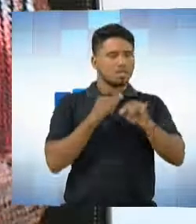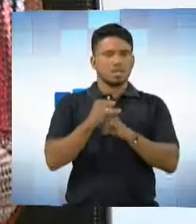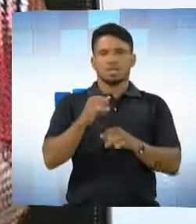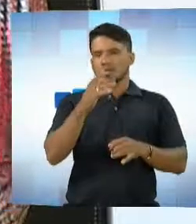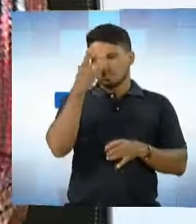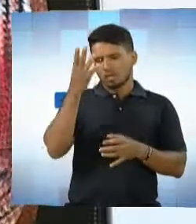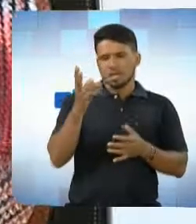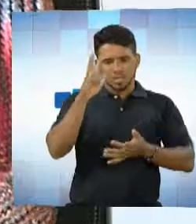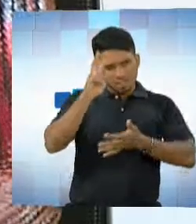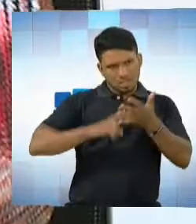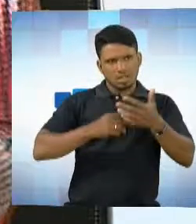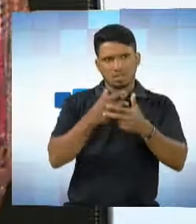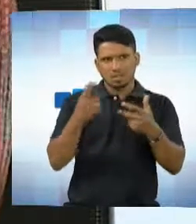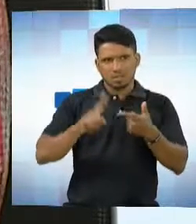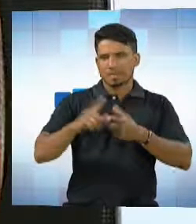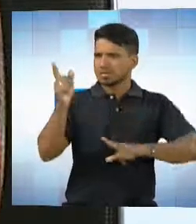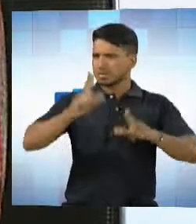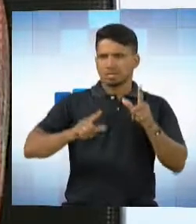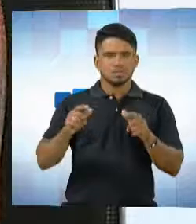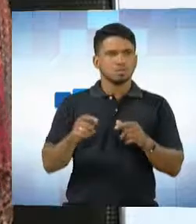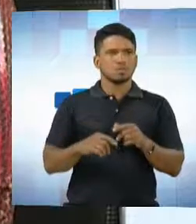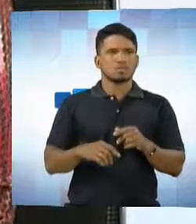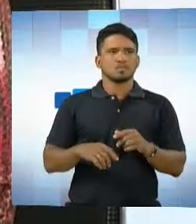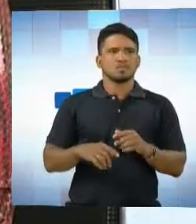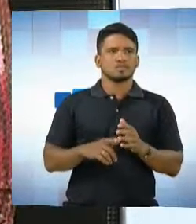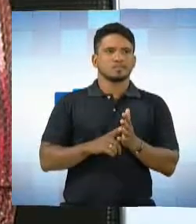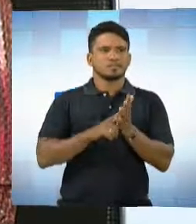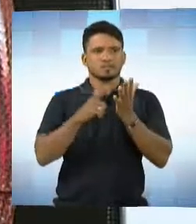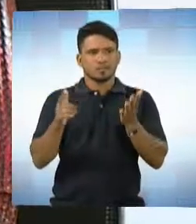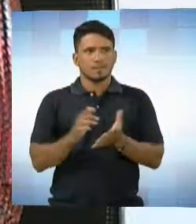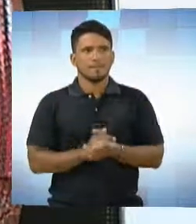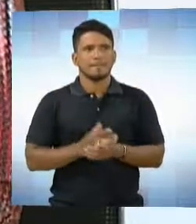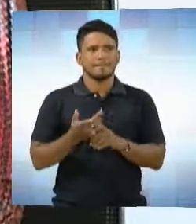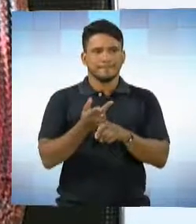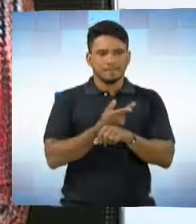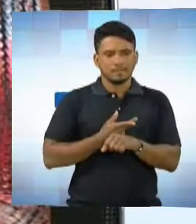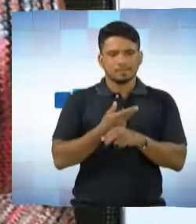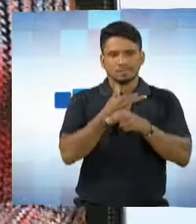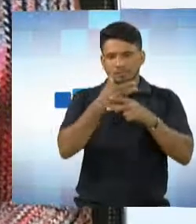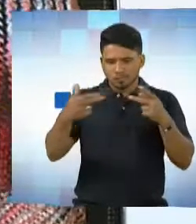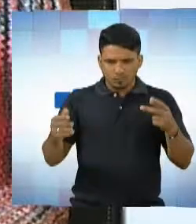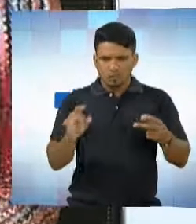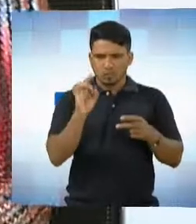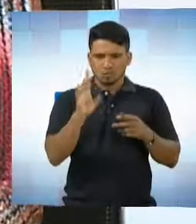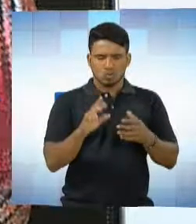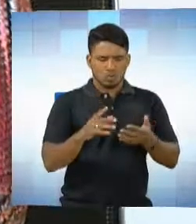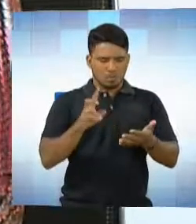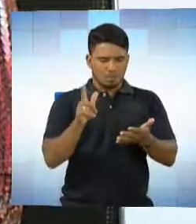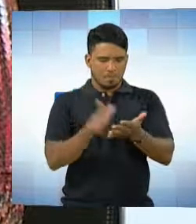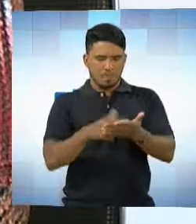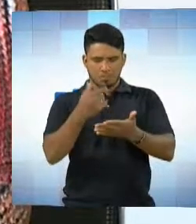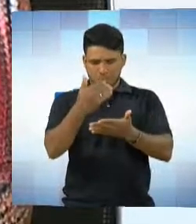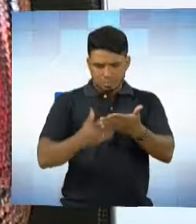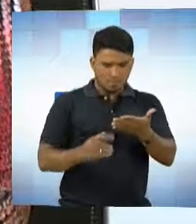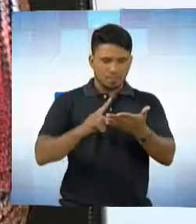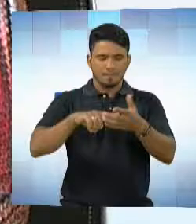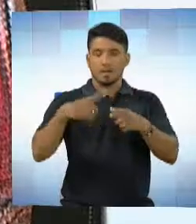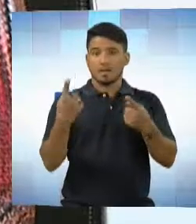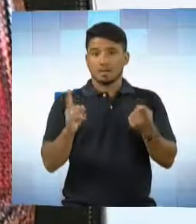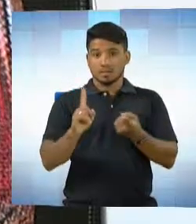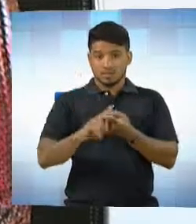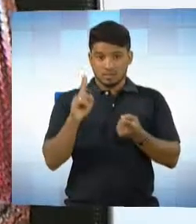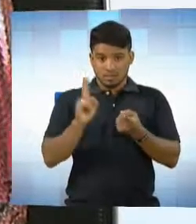leitor, agora para o internauta, buscar notícia, não só no impresso, mas no online também. É um